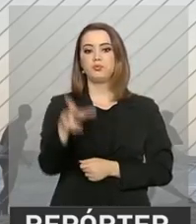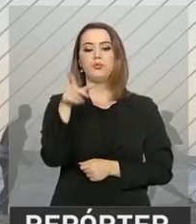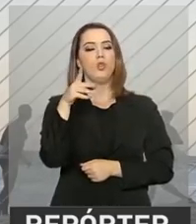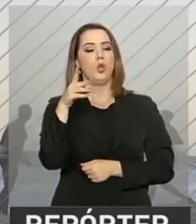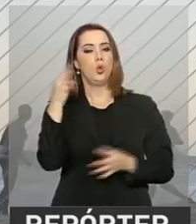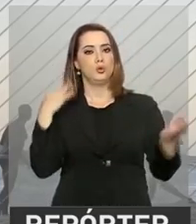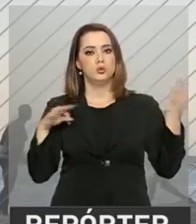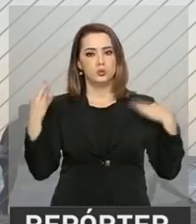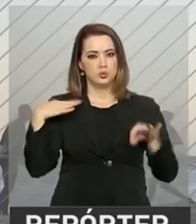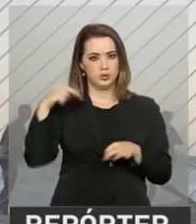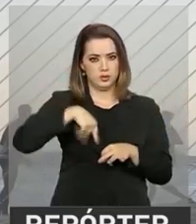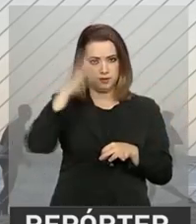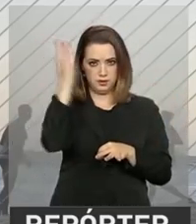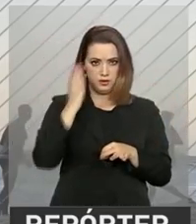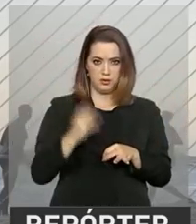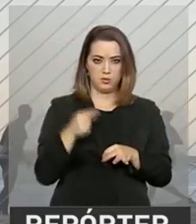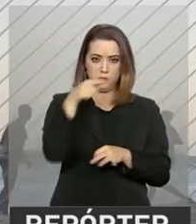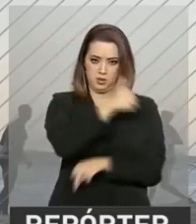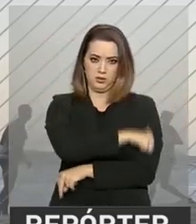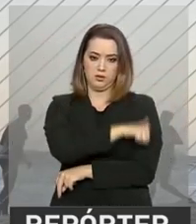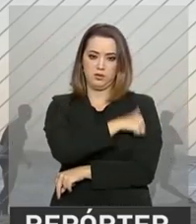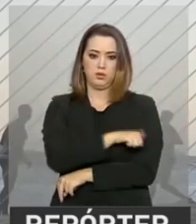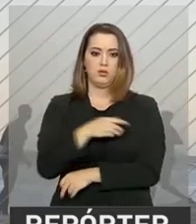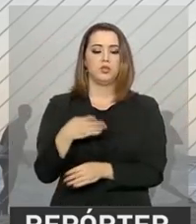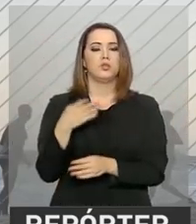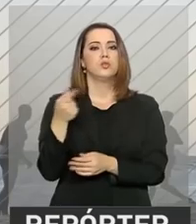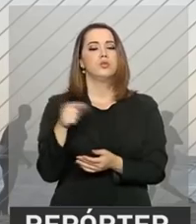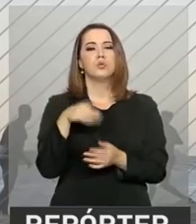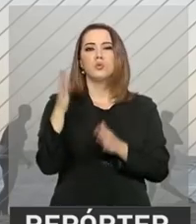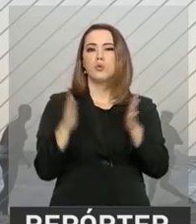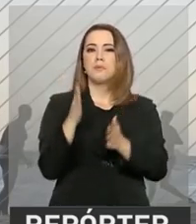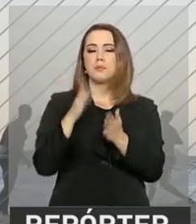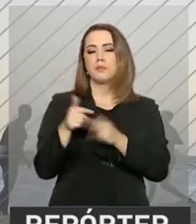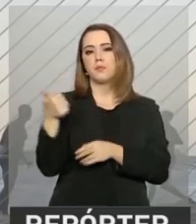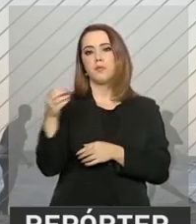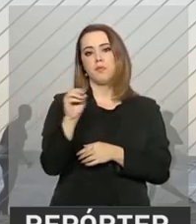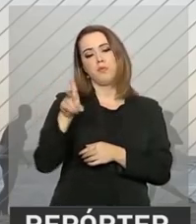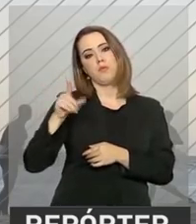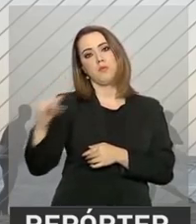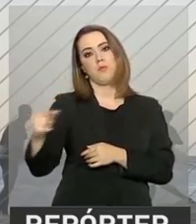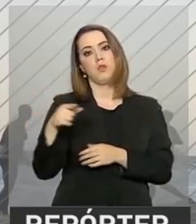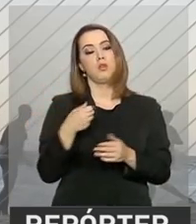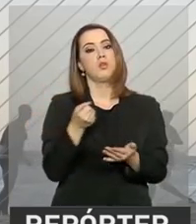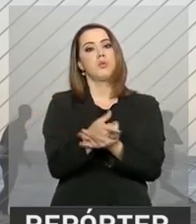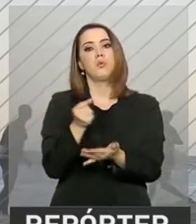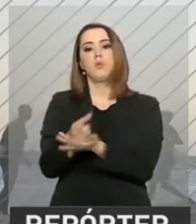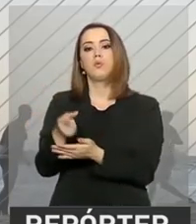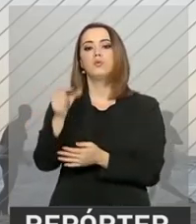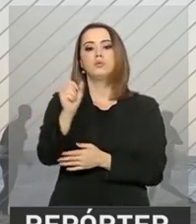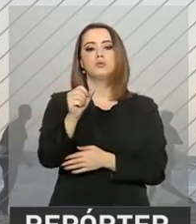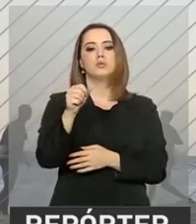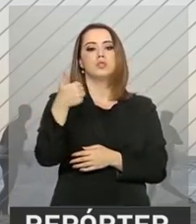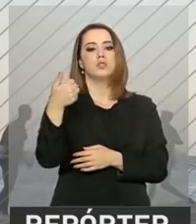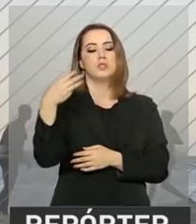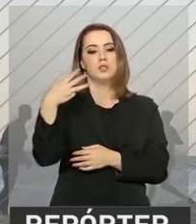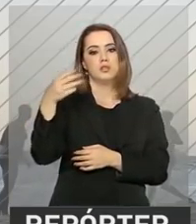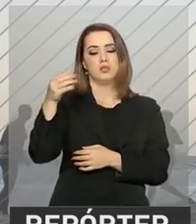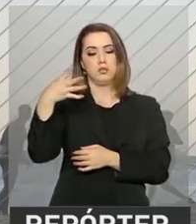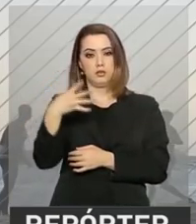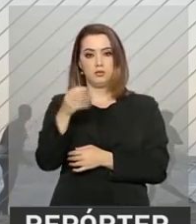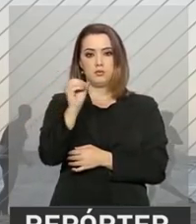gastou cerca de R 340 por dia já o estrangeiro Ficou quase 12 dias e gastou